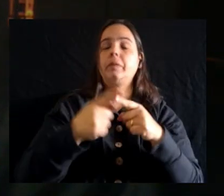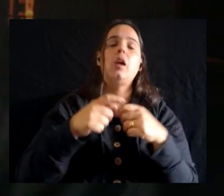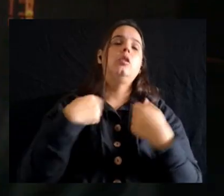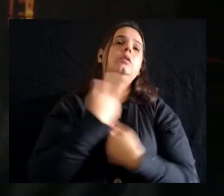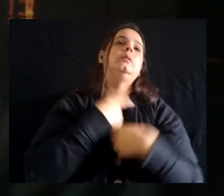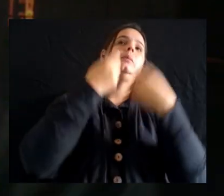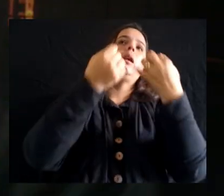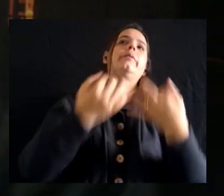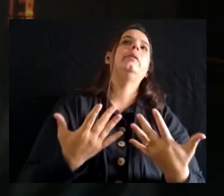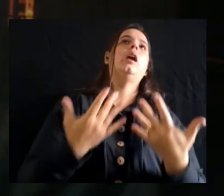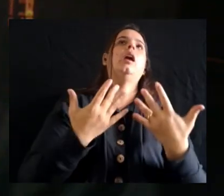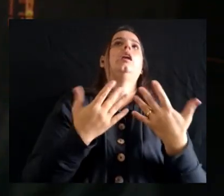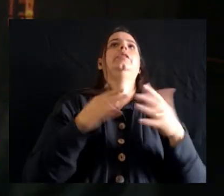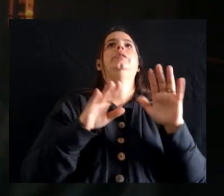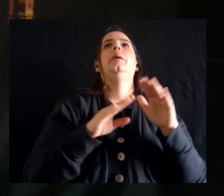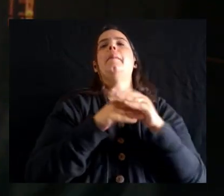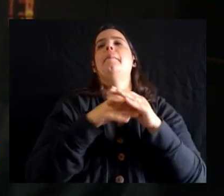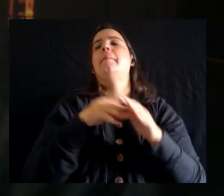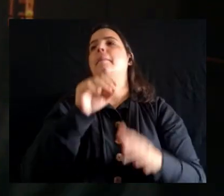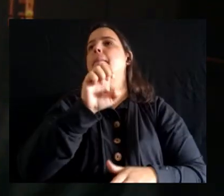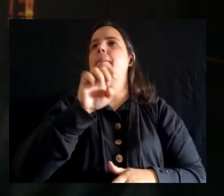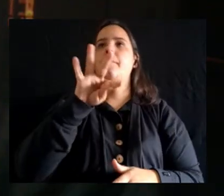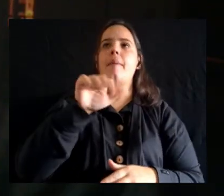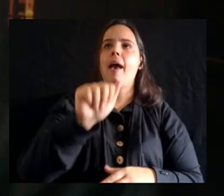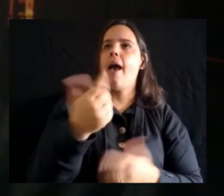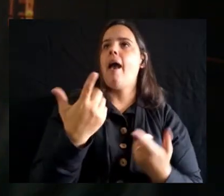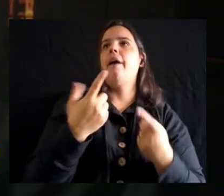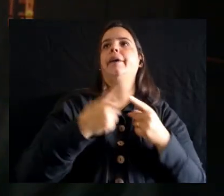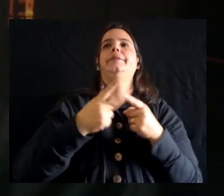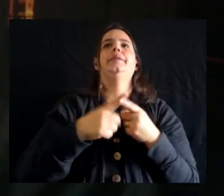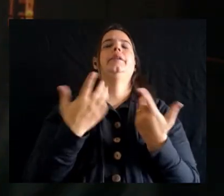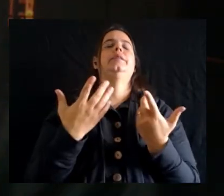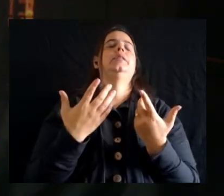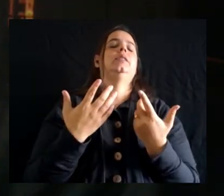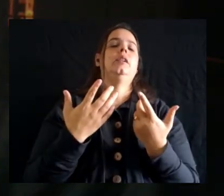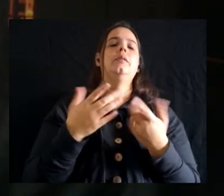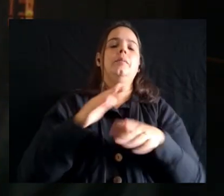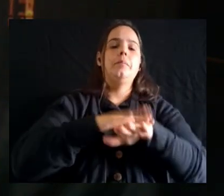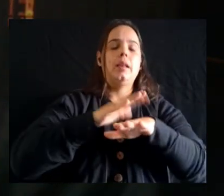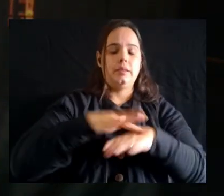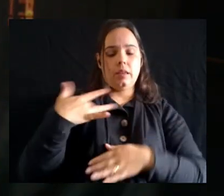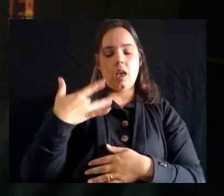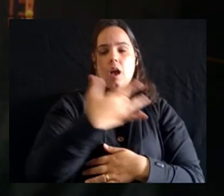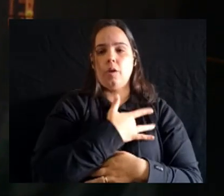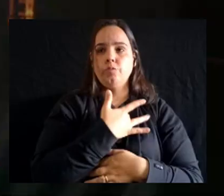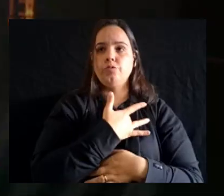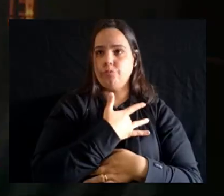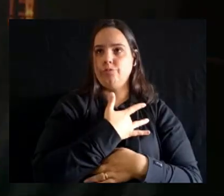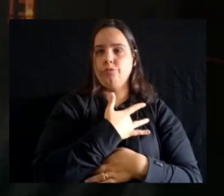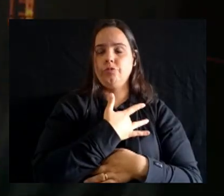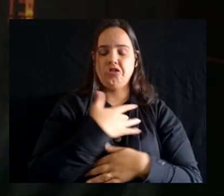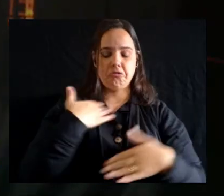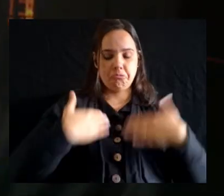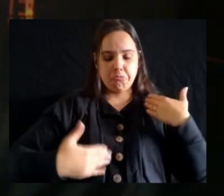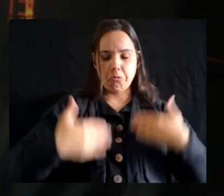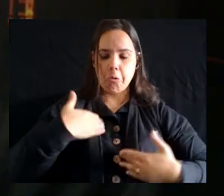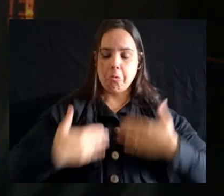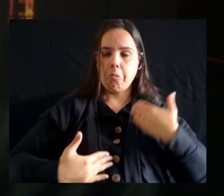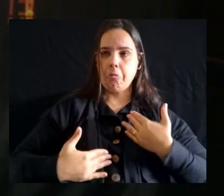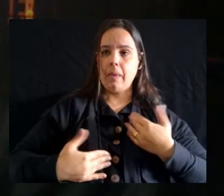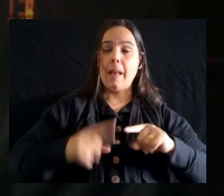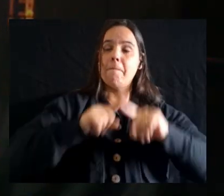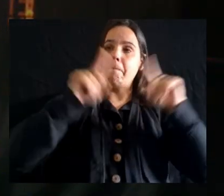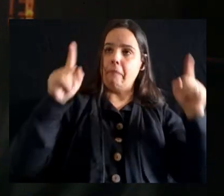de metas calóricas, né? Para a questão da saúde física. Mas será que seria uma saúde